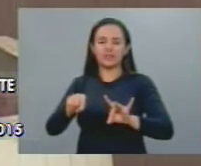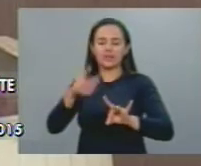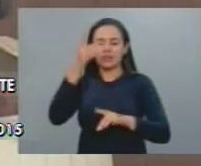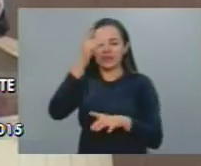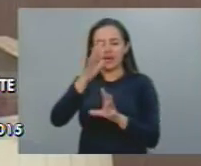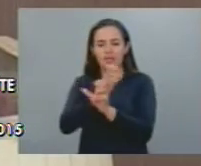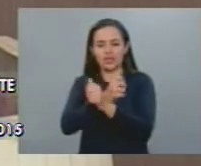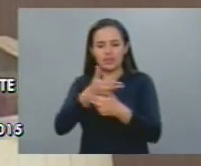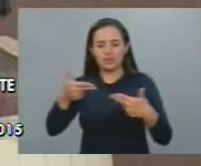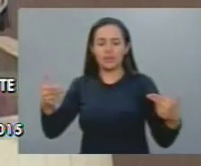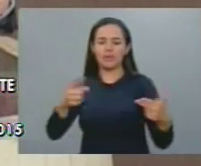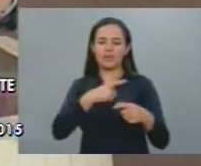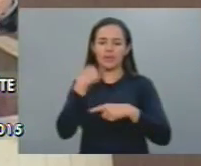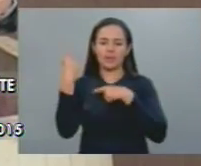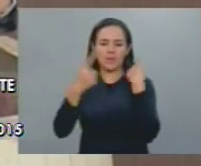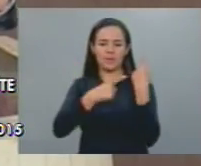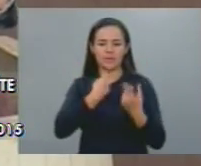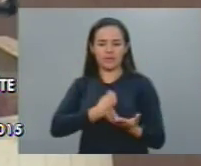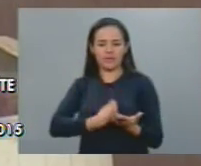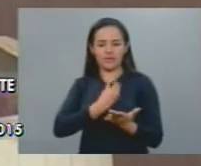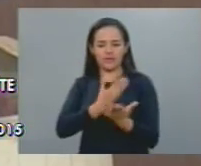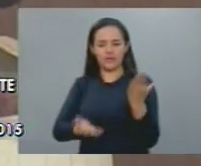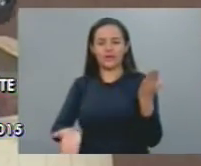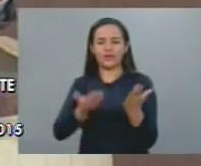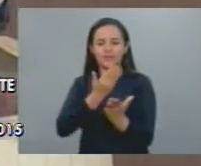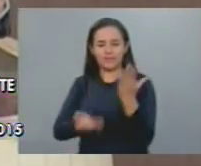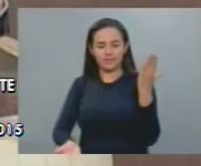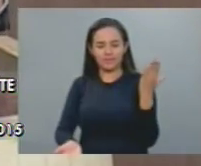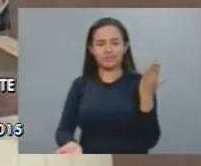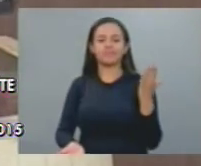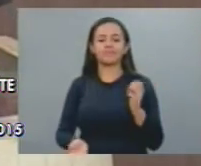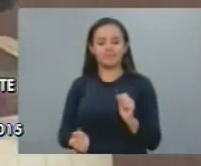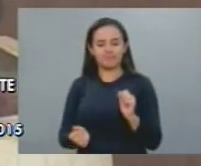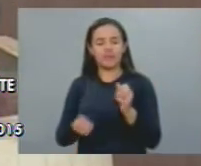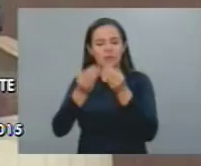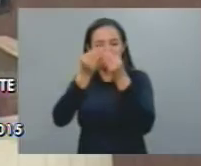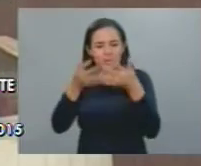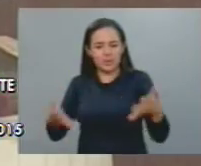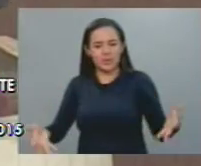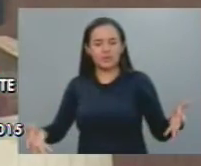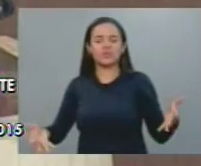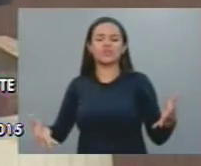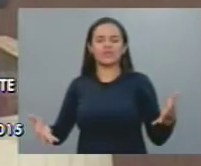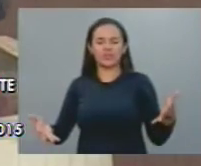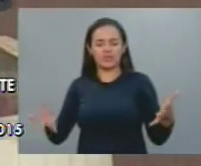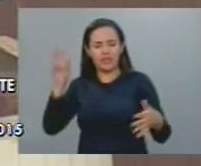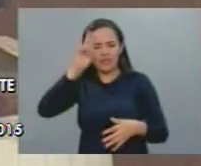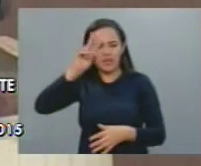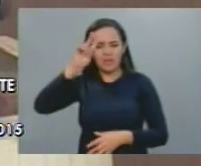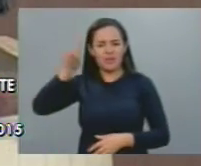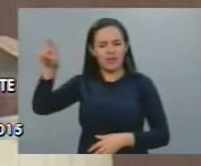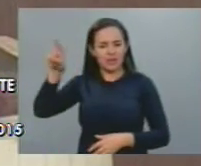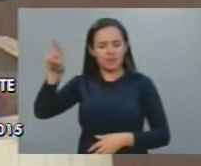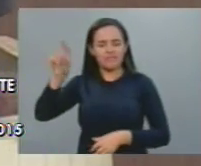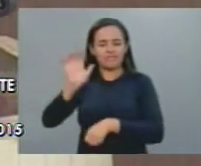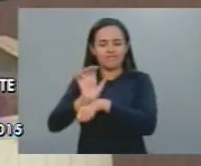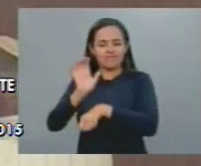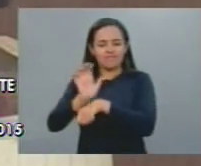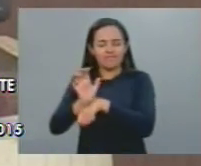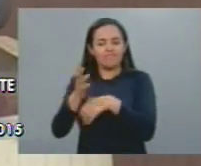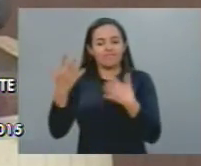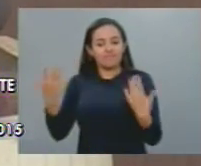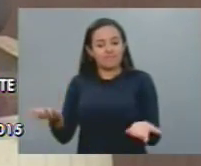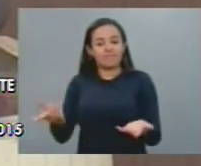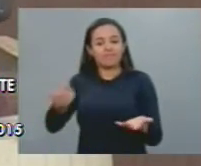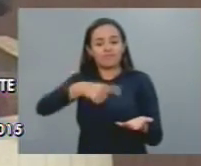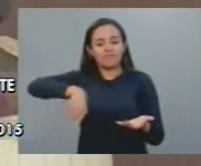crise ambiental planetária, que reúne, inclusive, deve reunir os melhores esforços do mundo todo, porque nós... Deputado, um minuto,